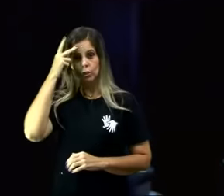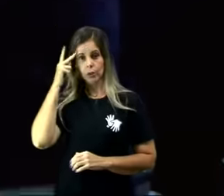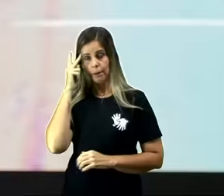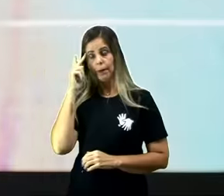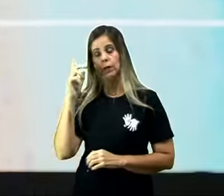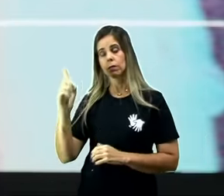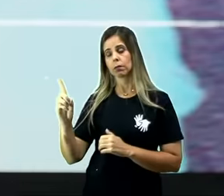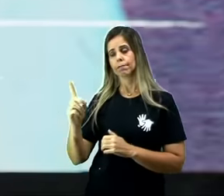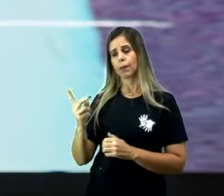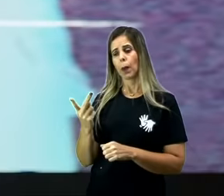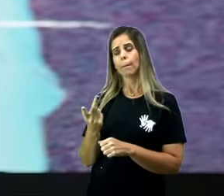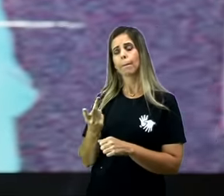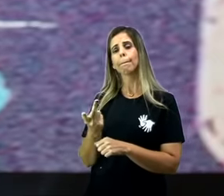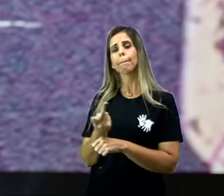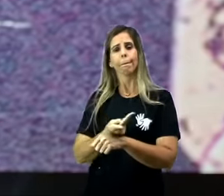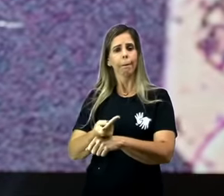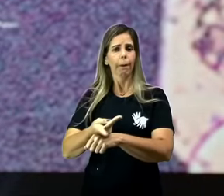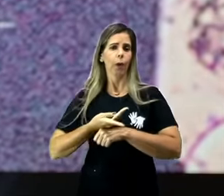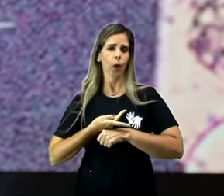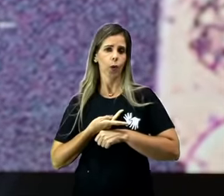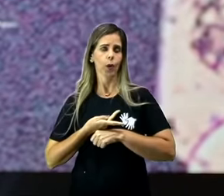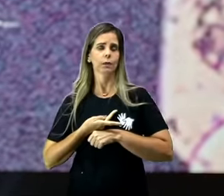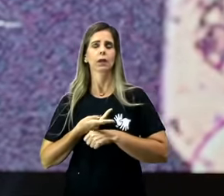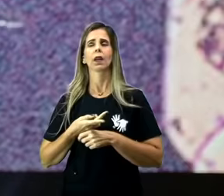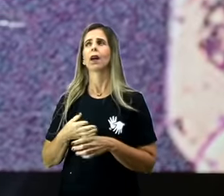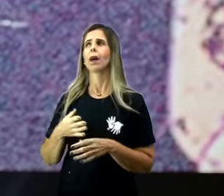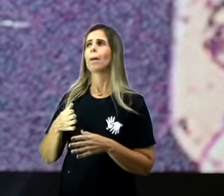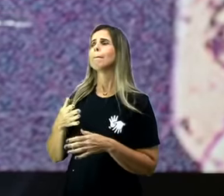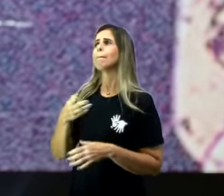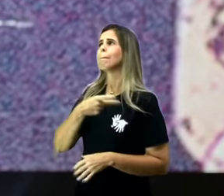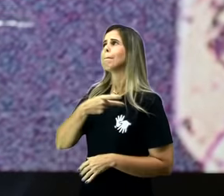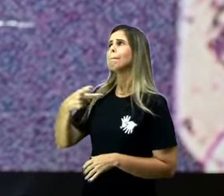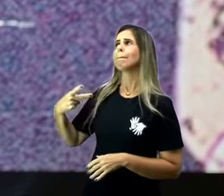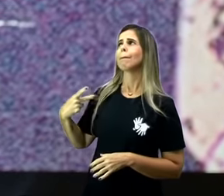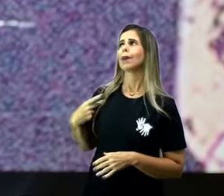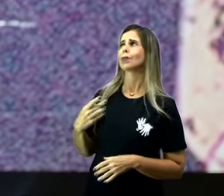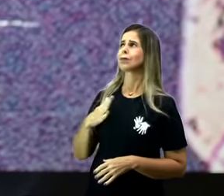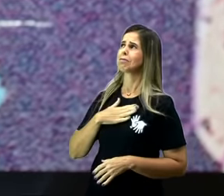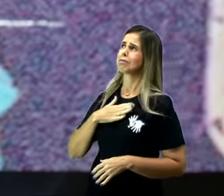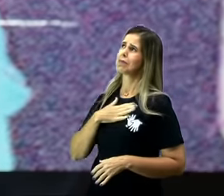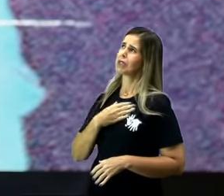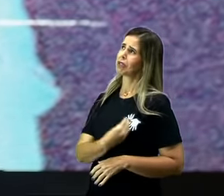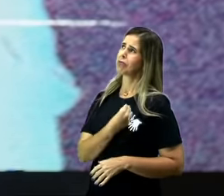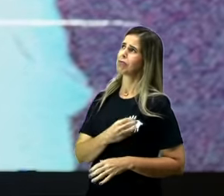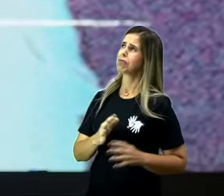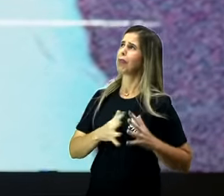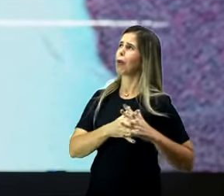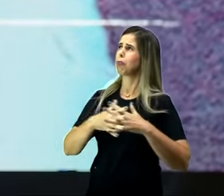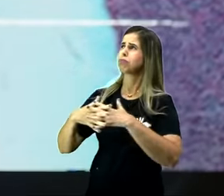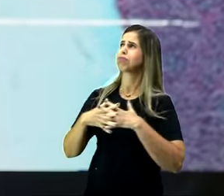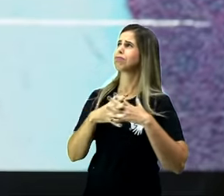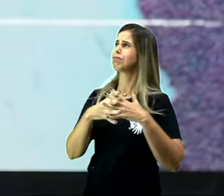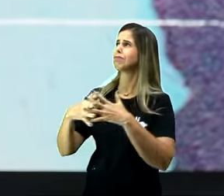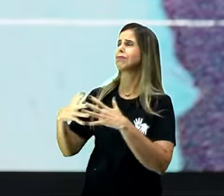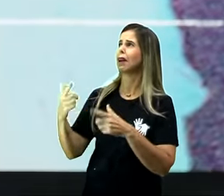pastor, eu tenho quase certeza que não é de Deus, porque ai, tem tanta confusão, tem tanta coisa acontecendo, tem tanta barreira.